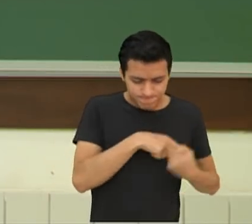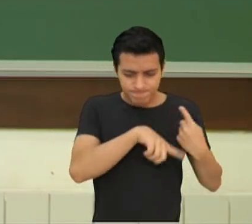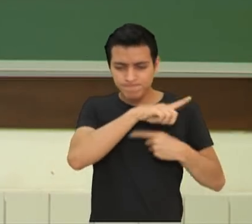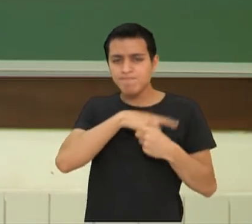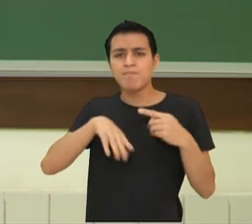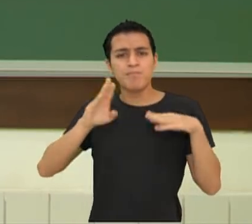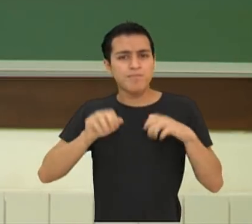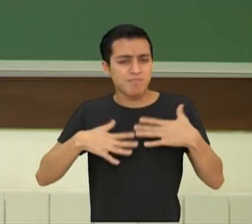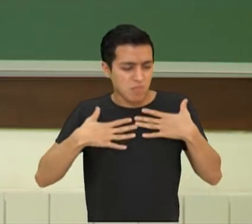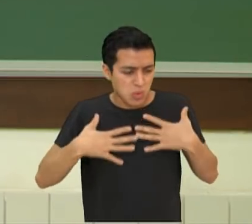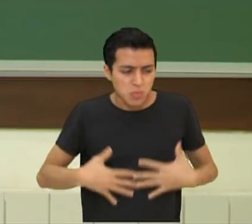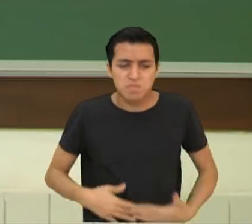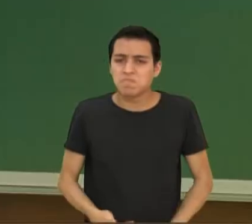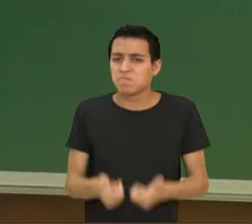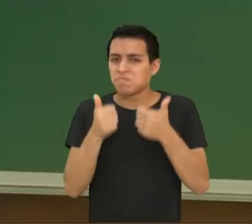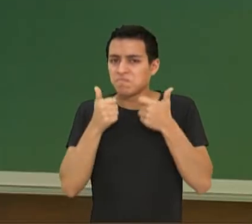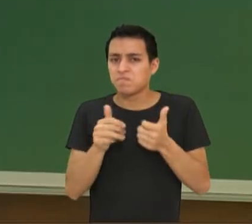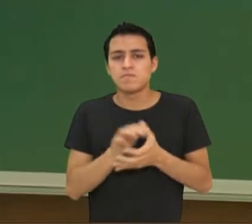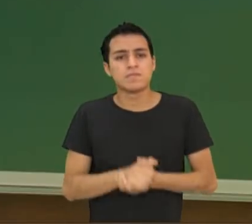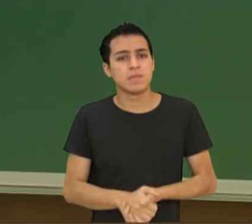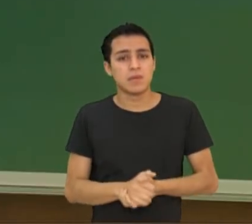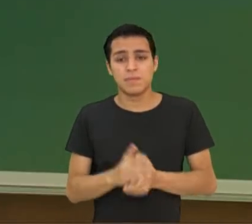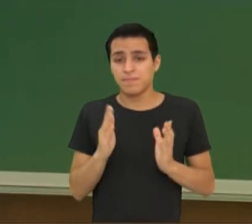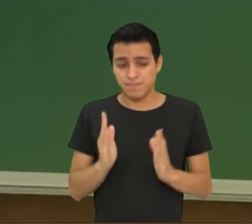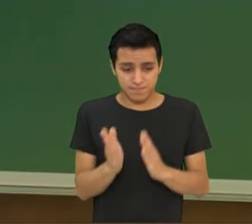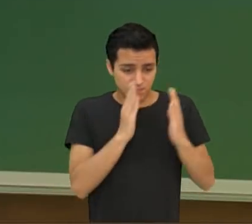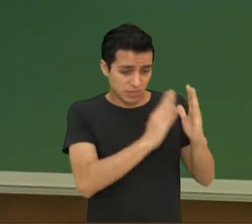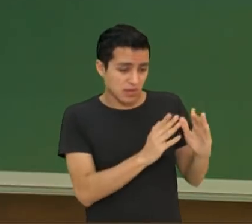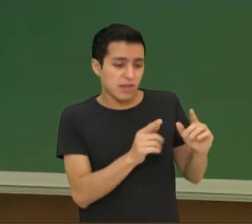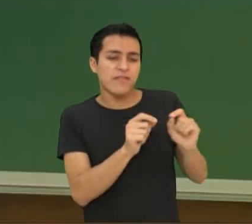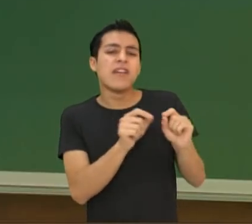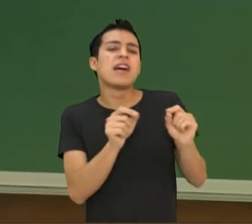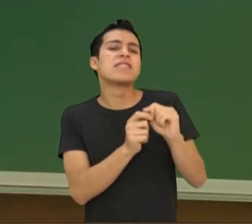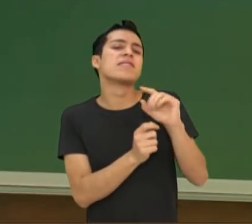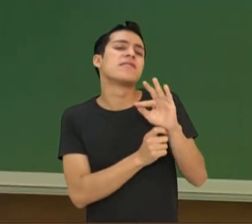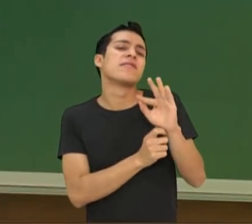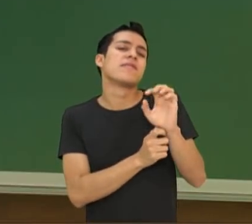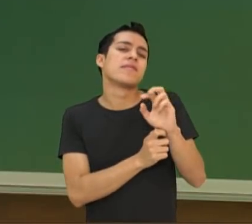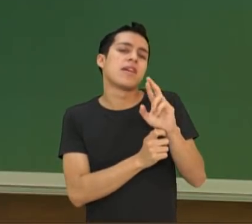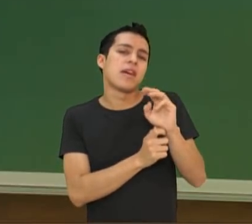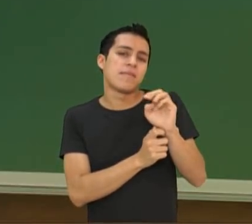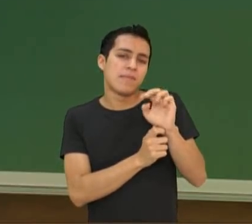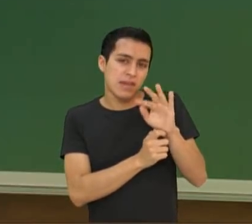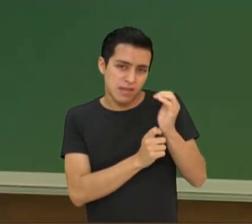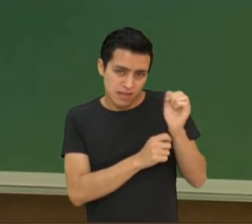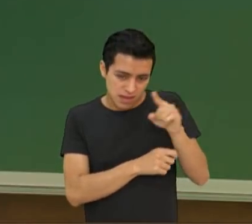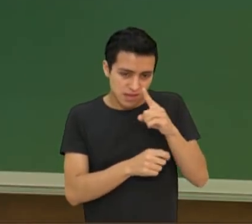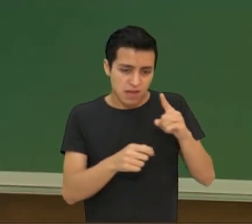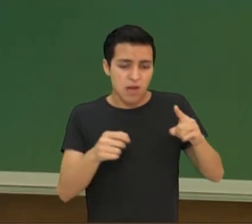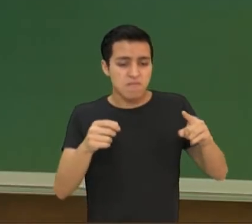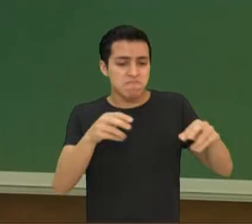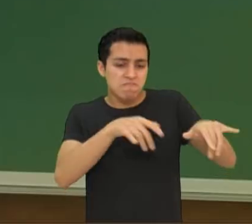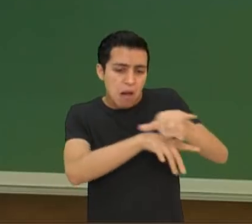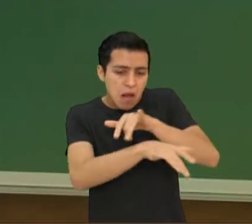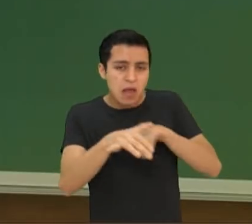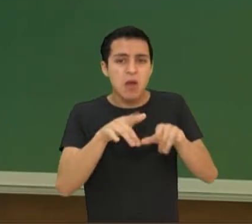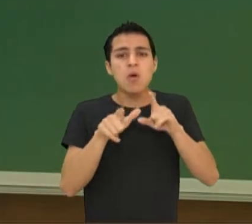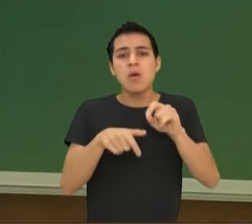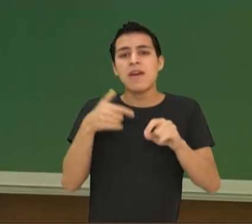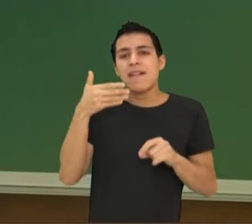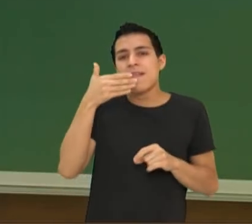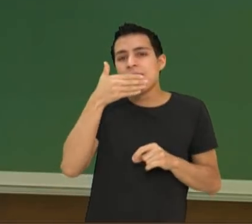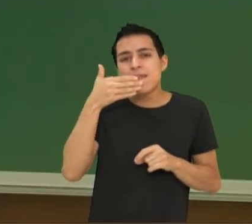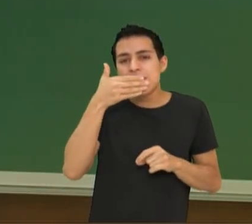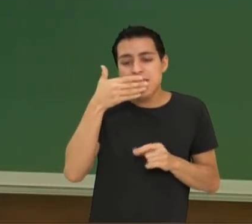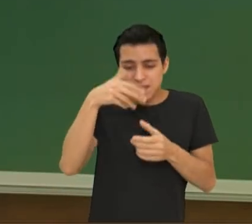trabalhar direitinho. As que realizam fermentação, elas transformam o açúcar do leite